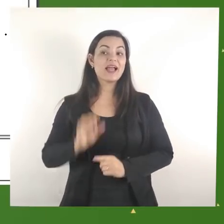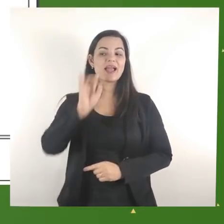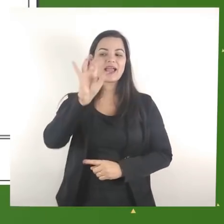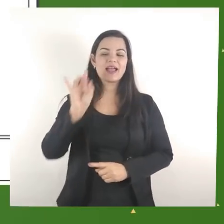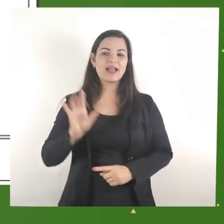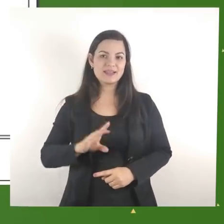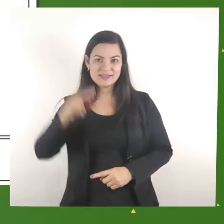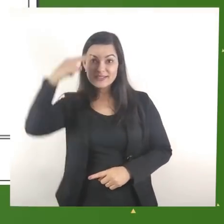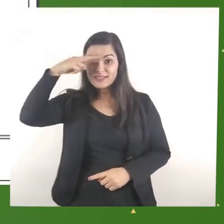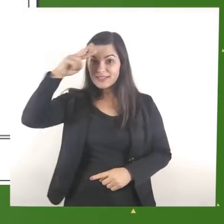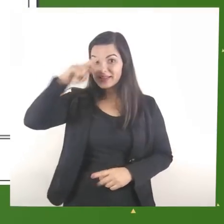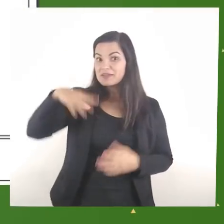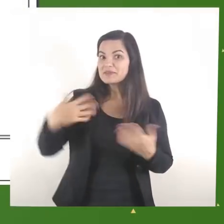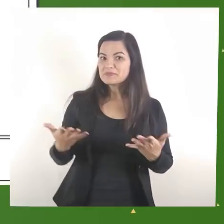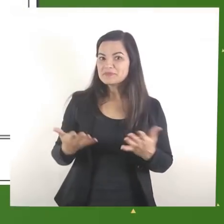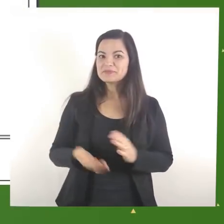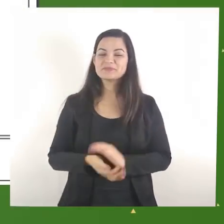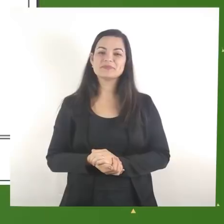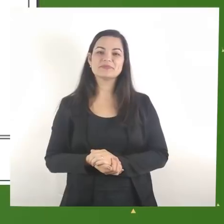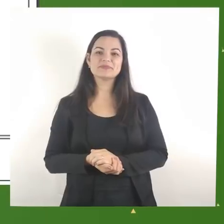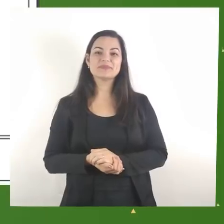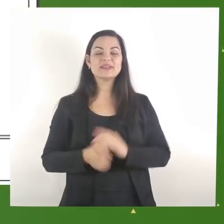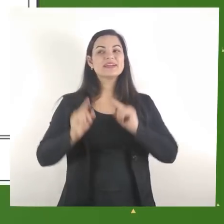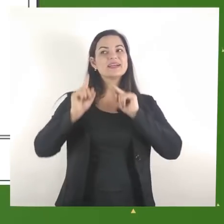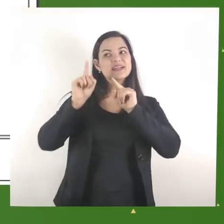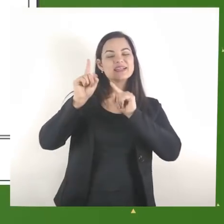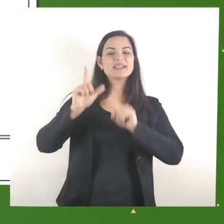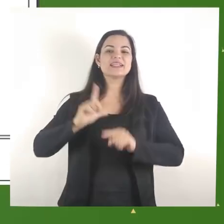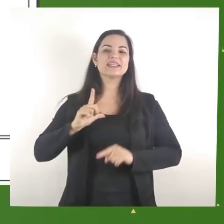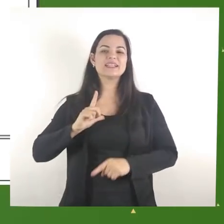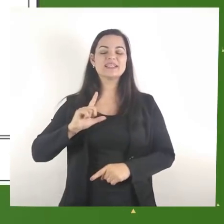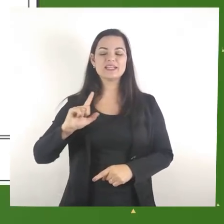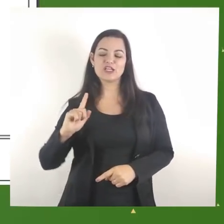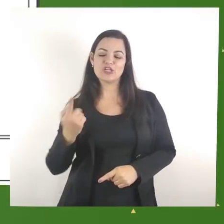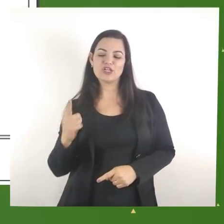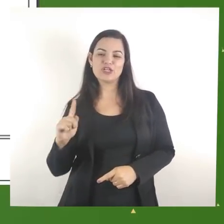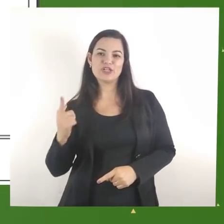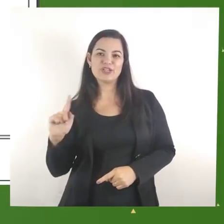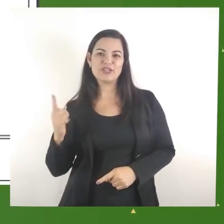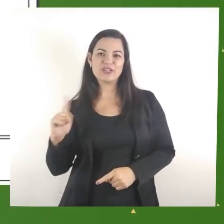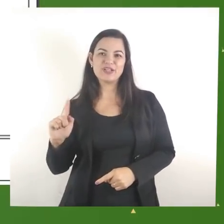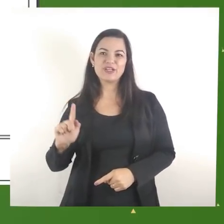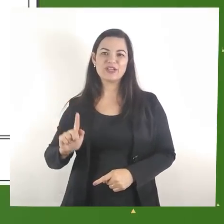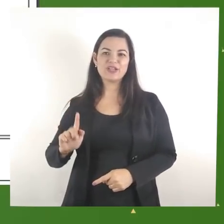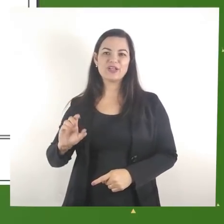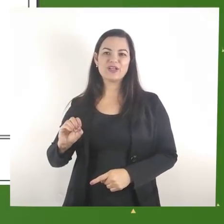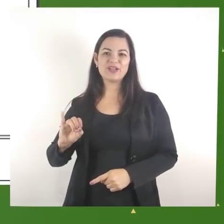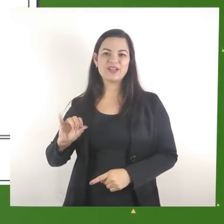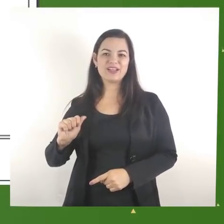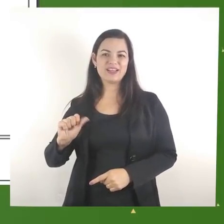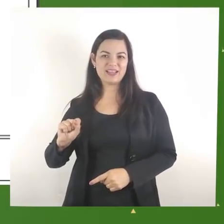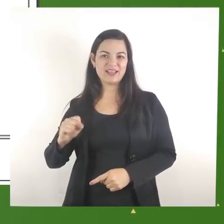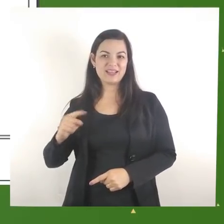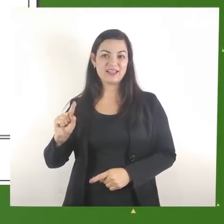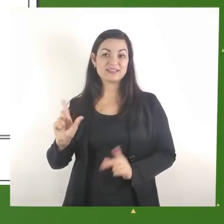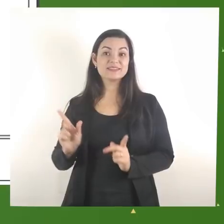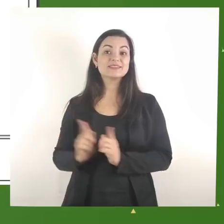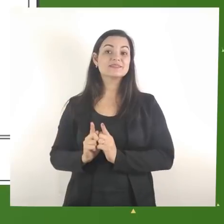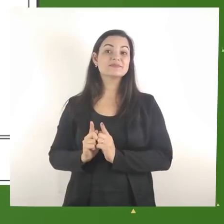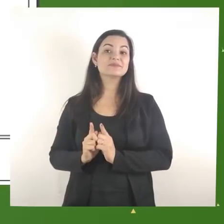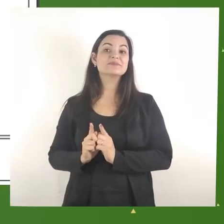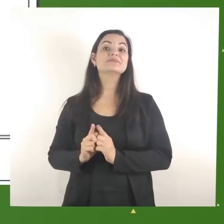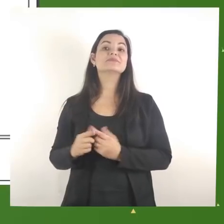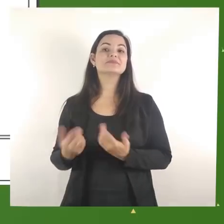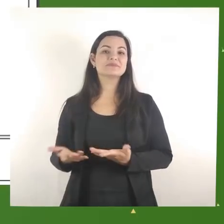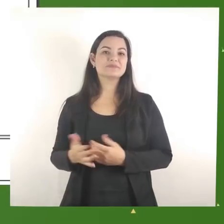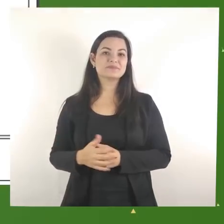lembram? Aqui nós temos Goiás. A sigla de Goiás